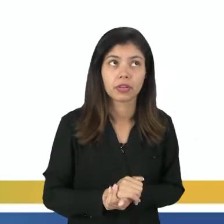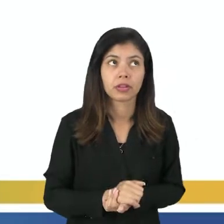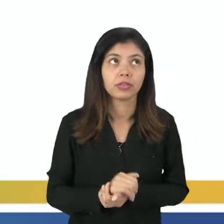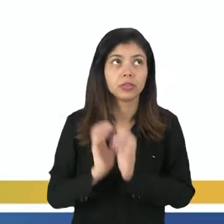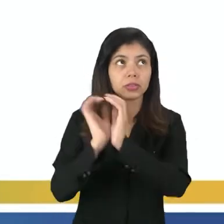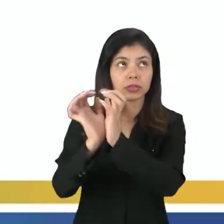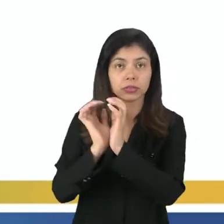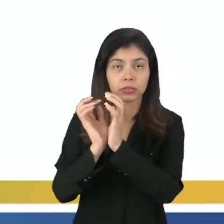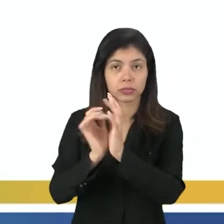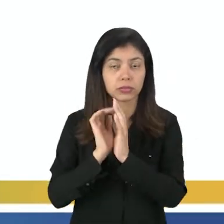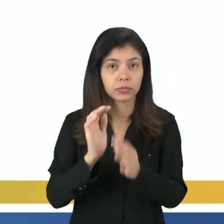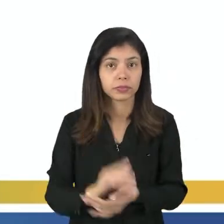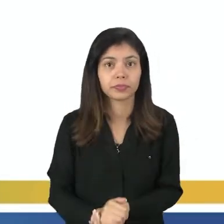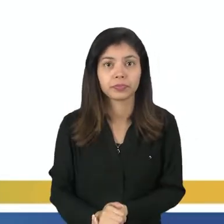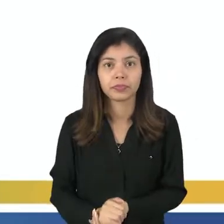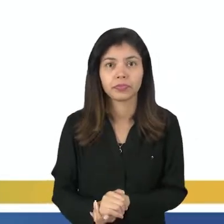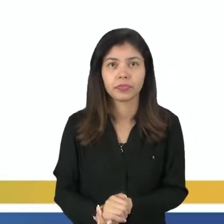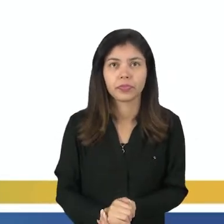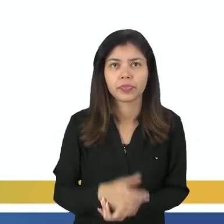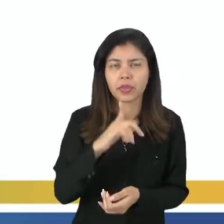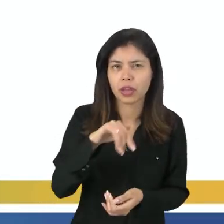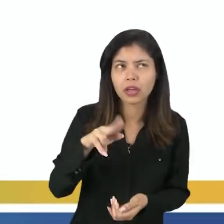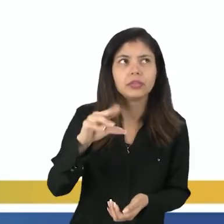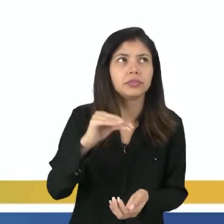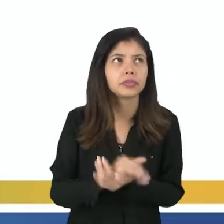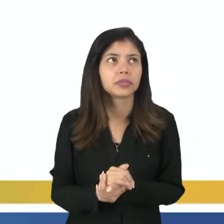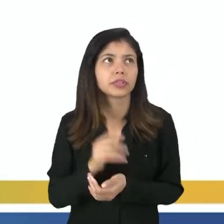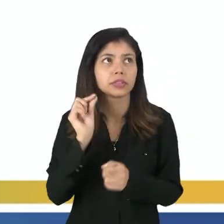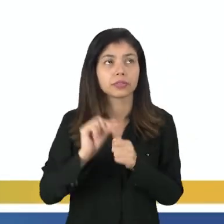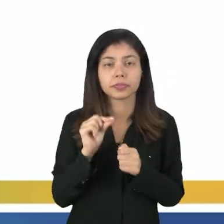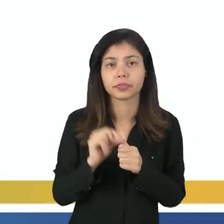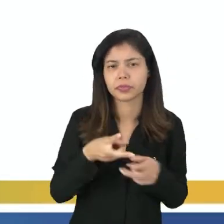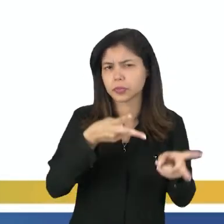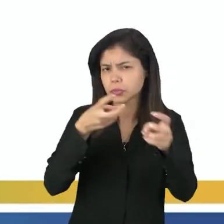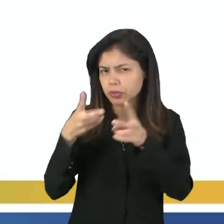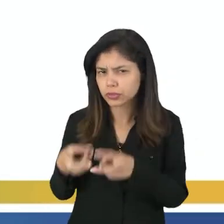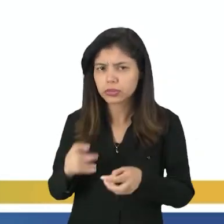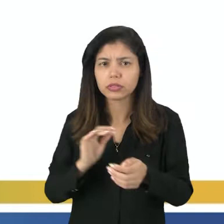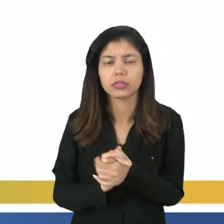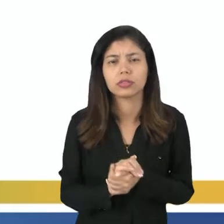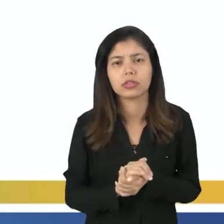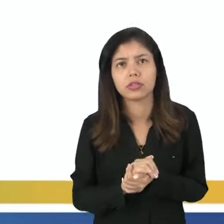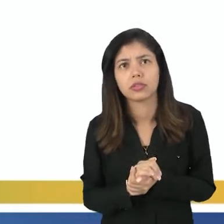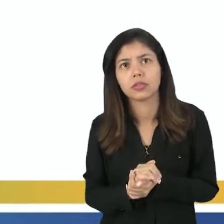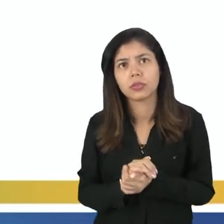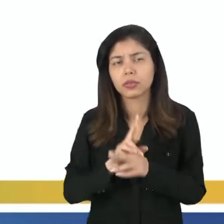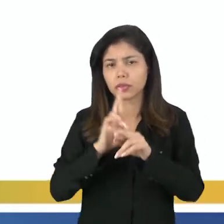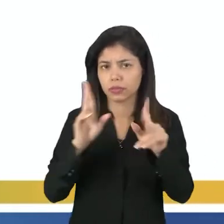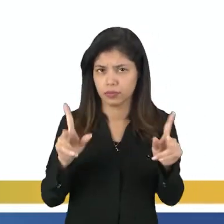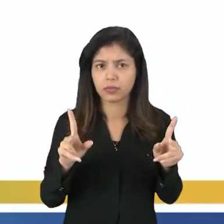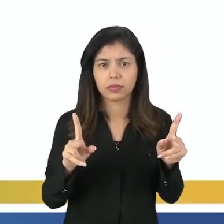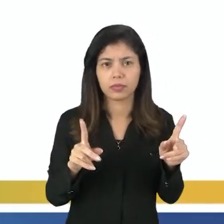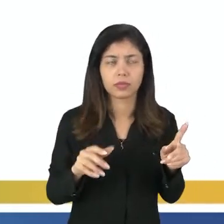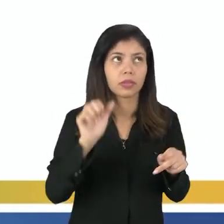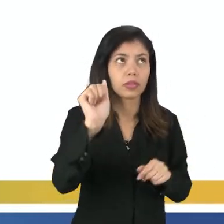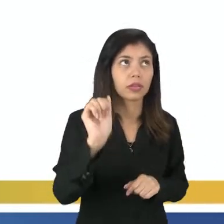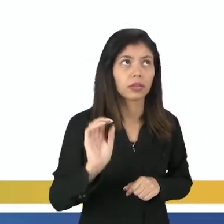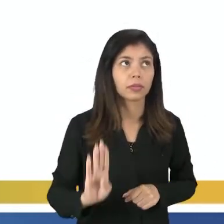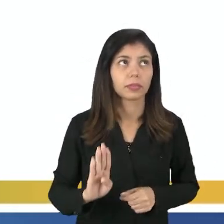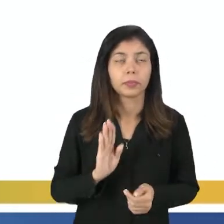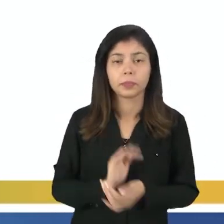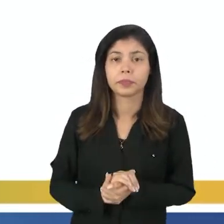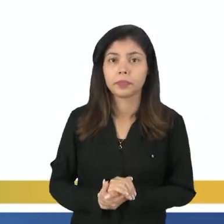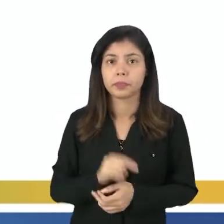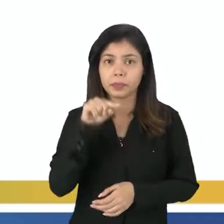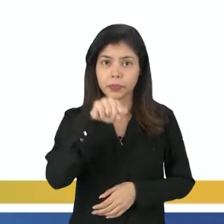é enganado ali pela sombra, né, do cilindro e faz perceber ali que há uma distinção entre A e B. Mas quando eu passo